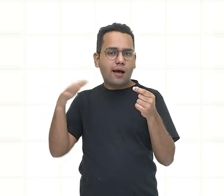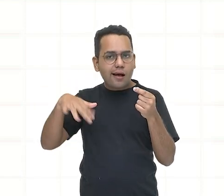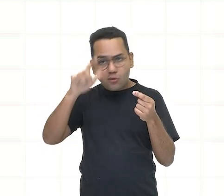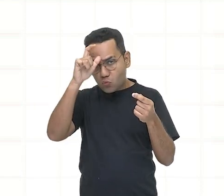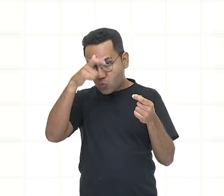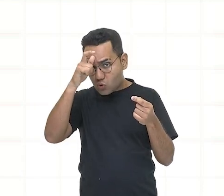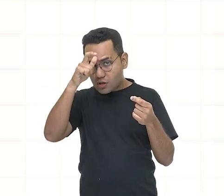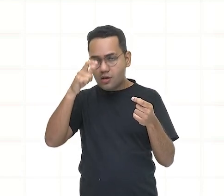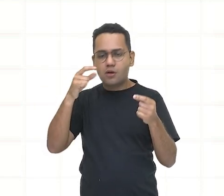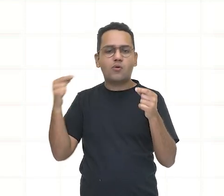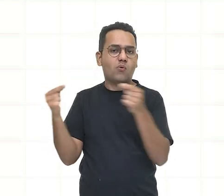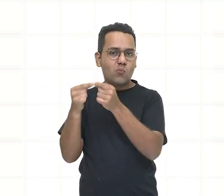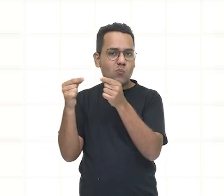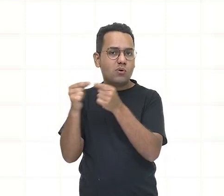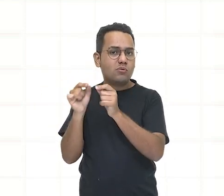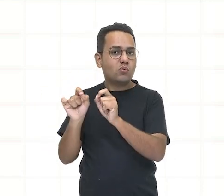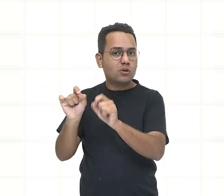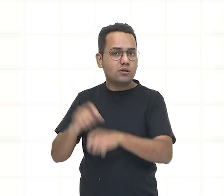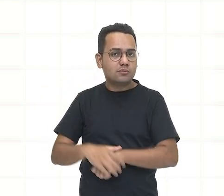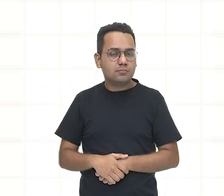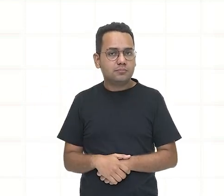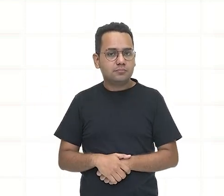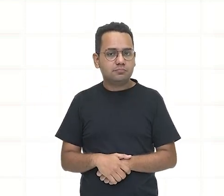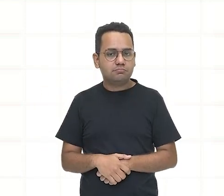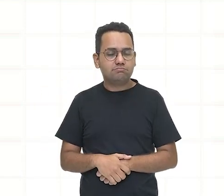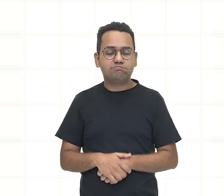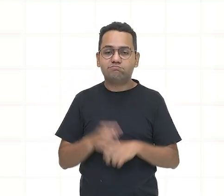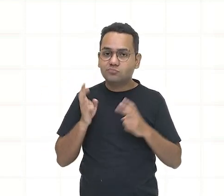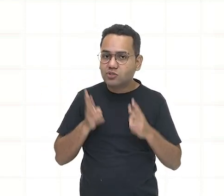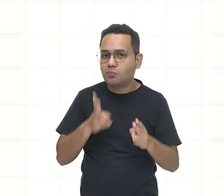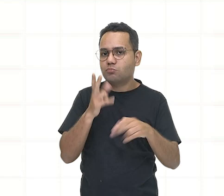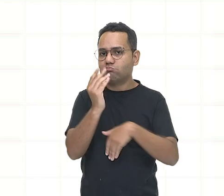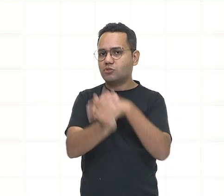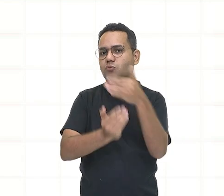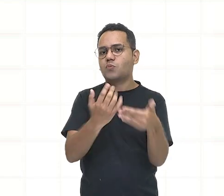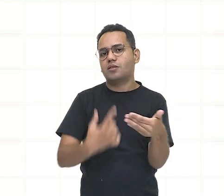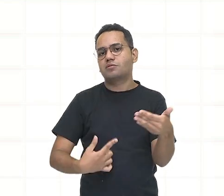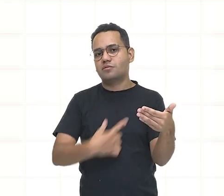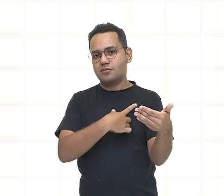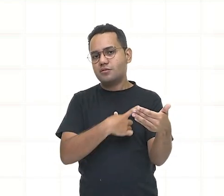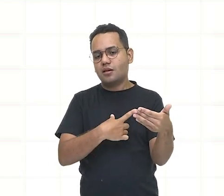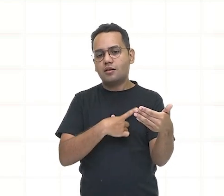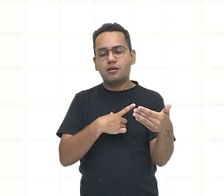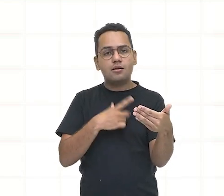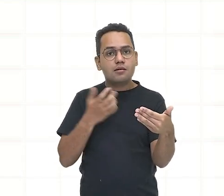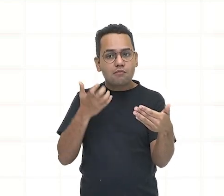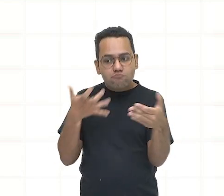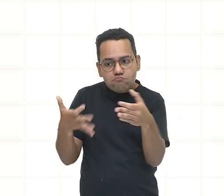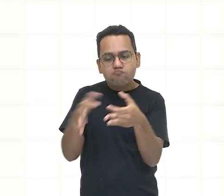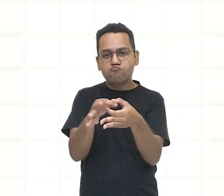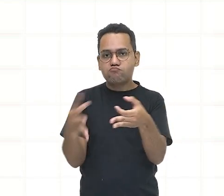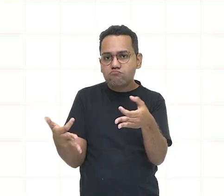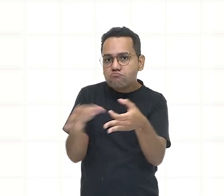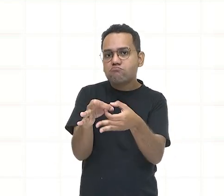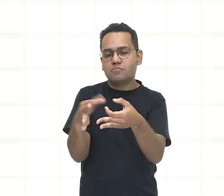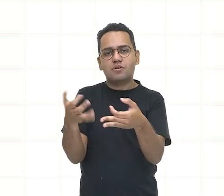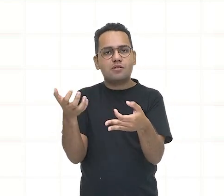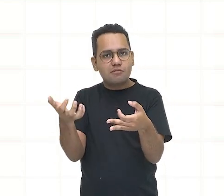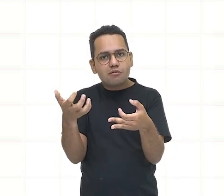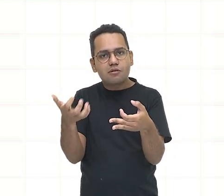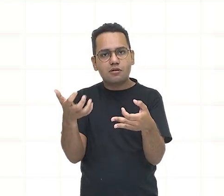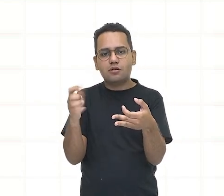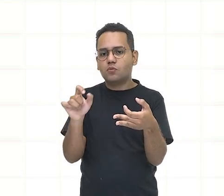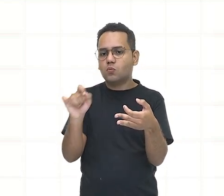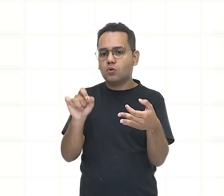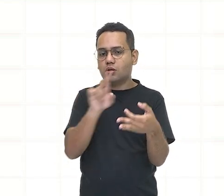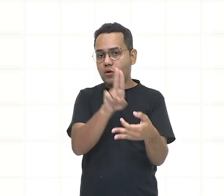Turquia, são países, gente, que estão aí em constante desenvolvimento e querem se vincular cada vez mais aos países aí